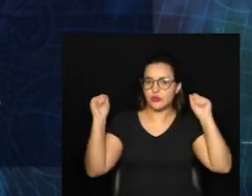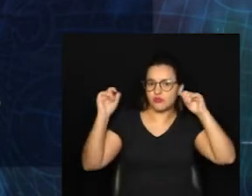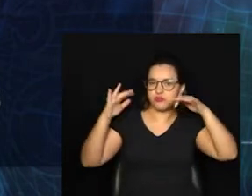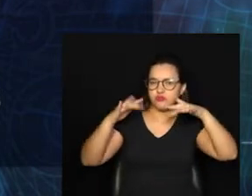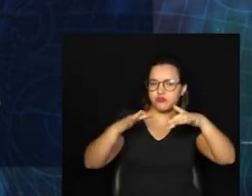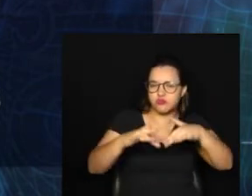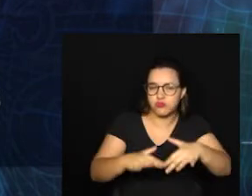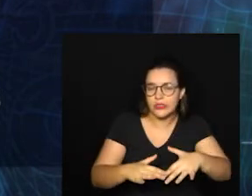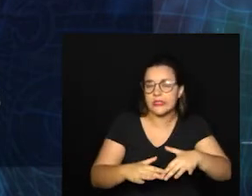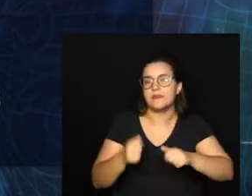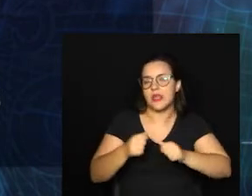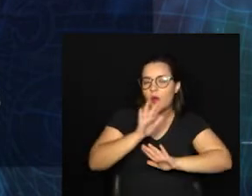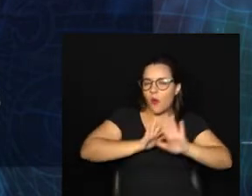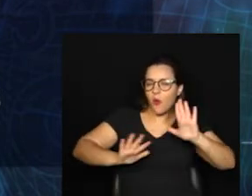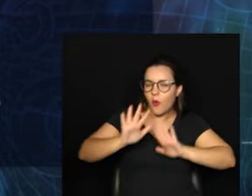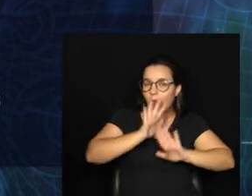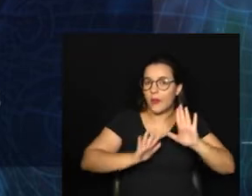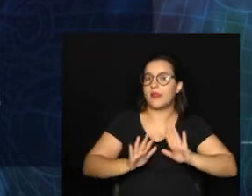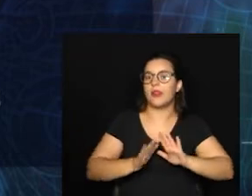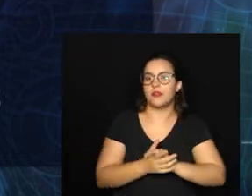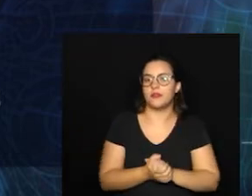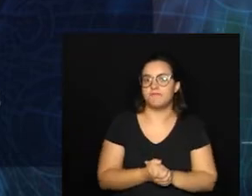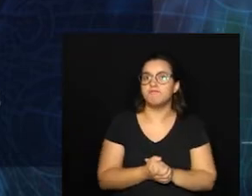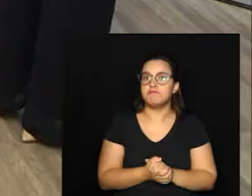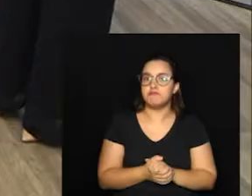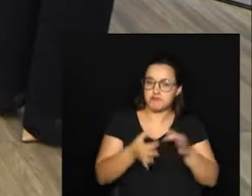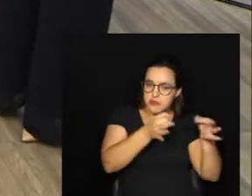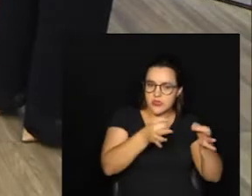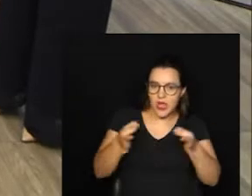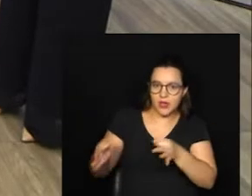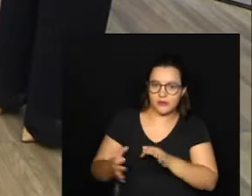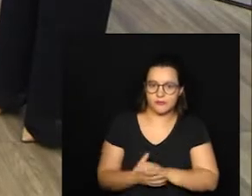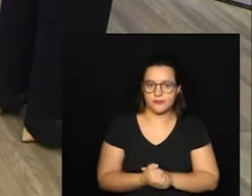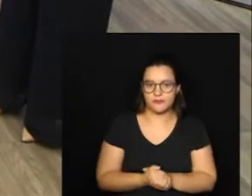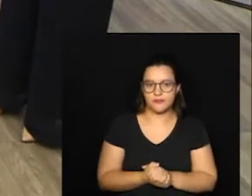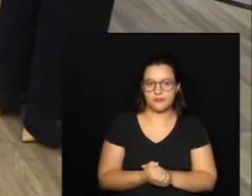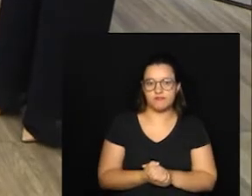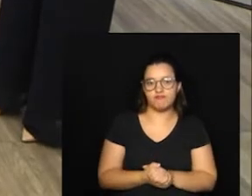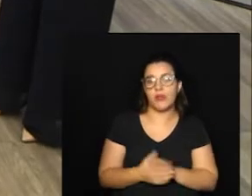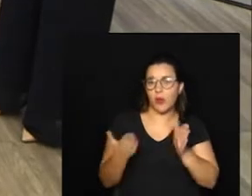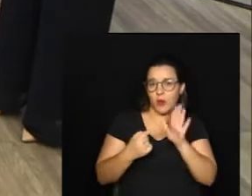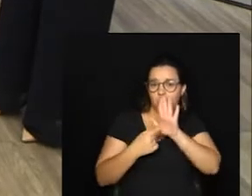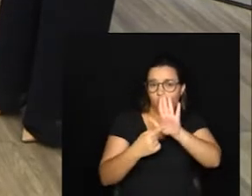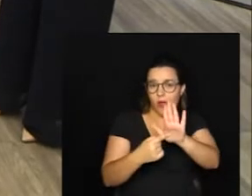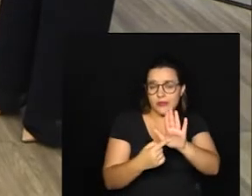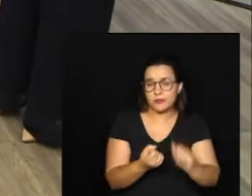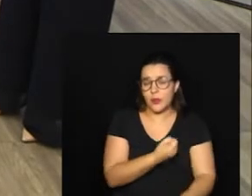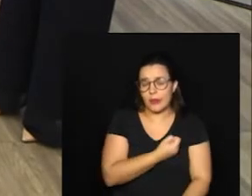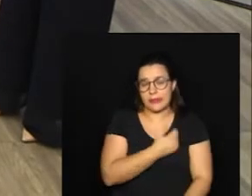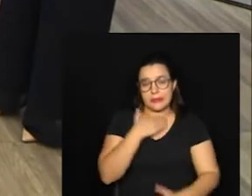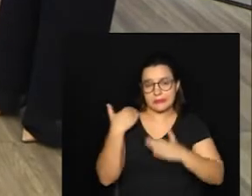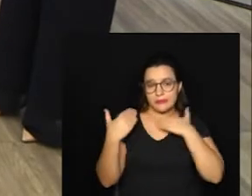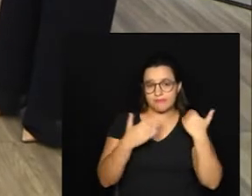aí um cuidado maior também. Agora a gente vai falar dos óbitos na região metropolitana, são